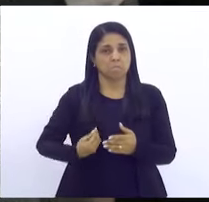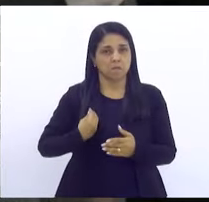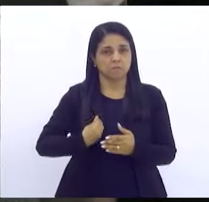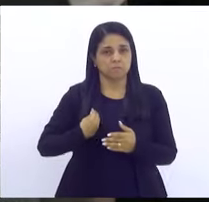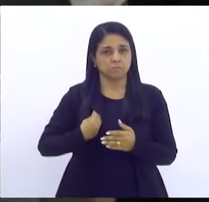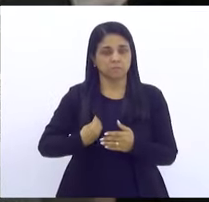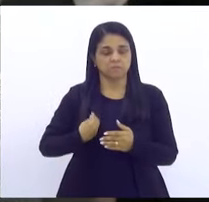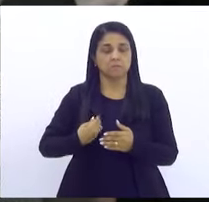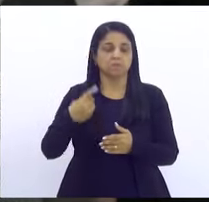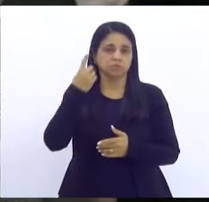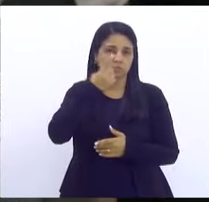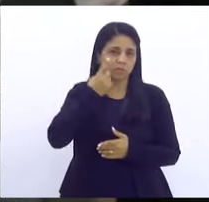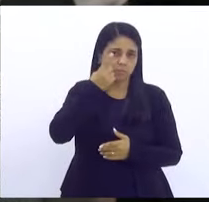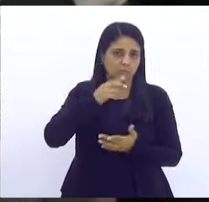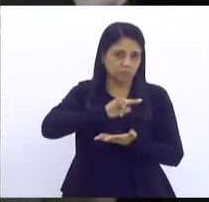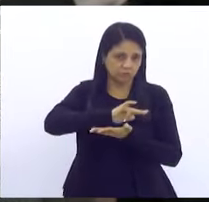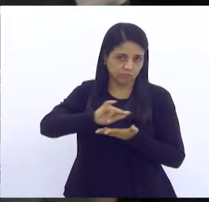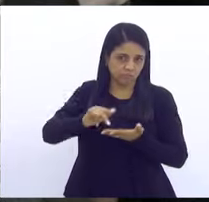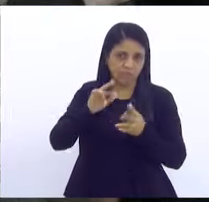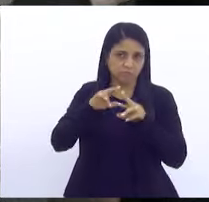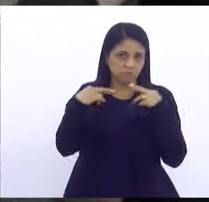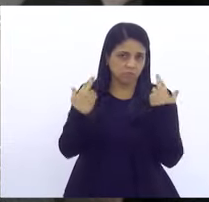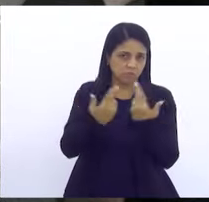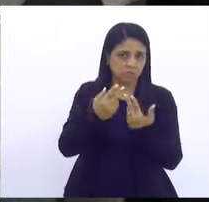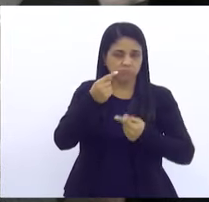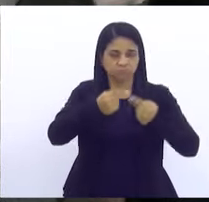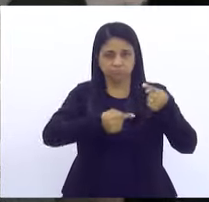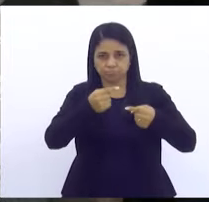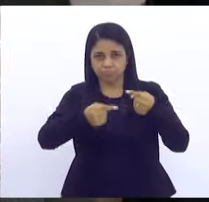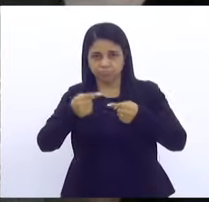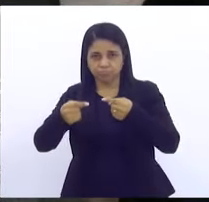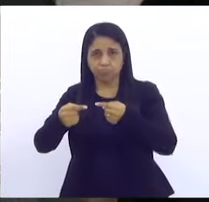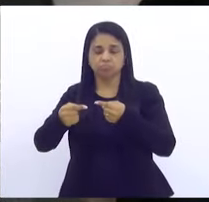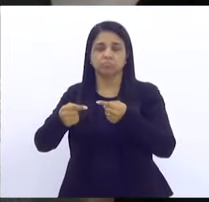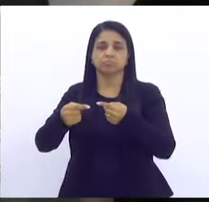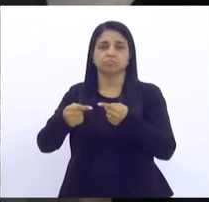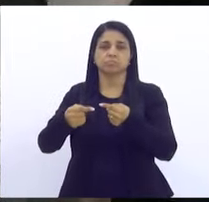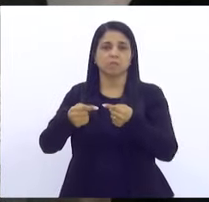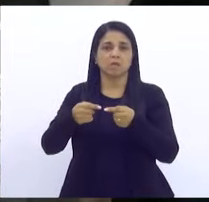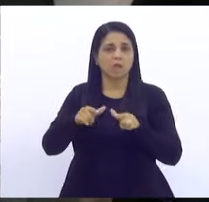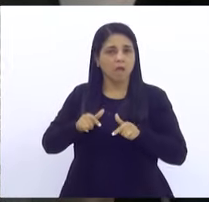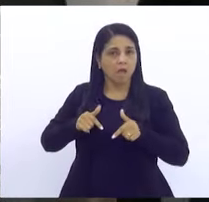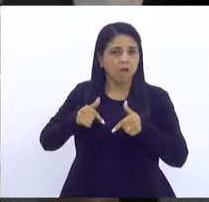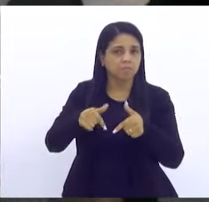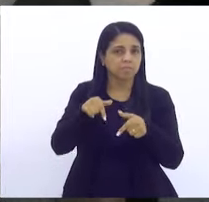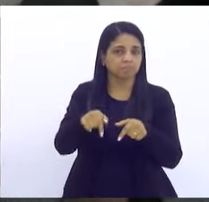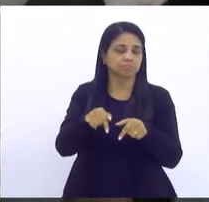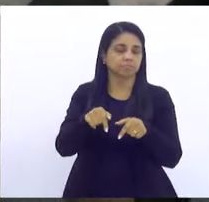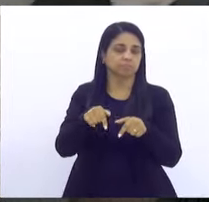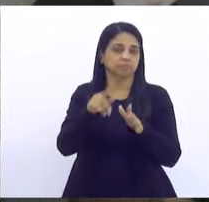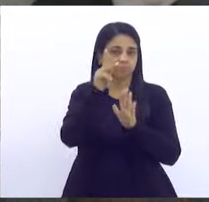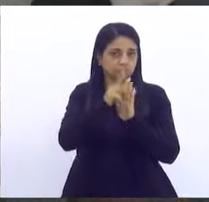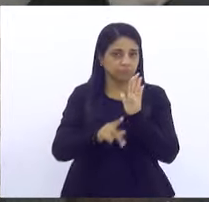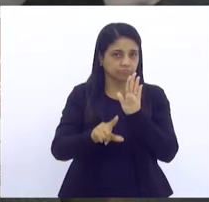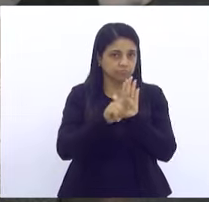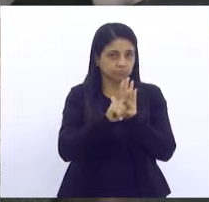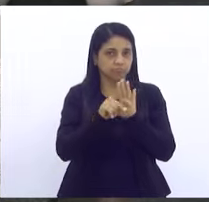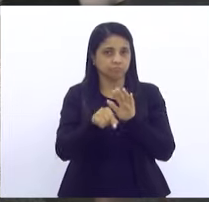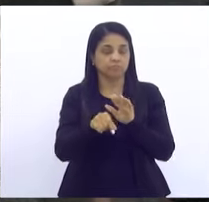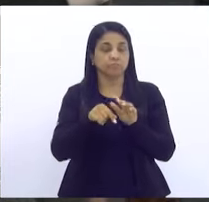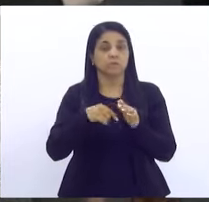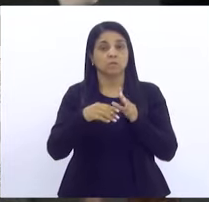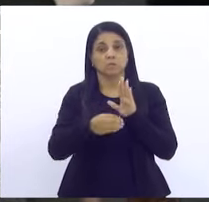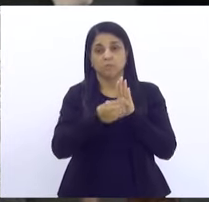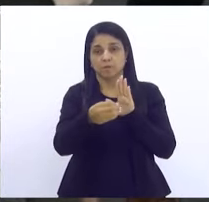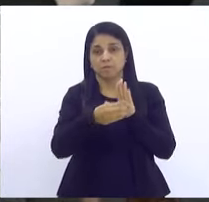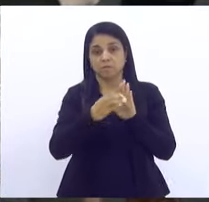de deputados que vem se reunindo, debatendo o melhor escopo, a aplicabilidade do projeto. E segundo que o parecer da